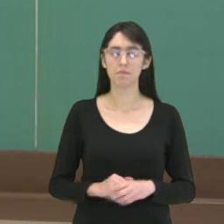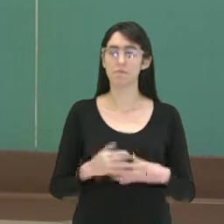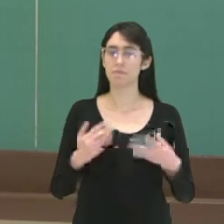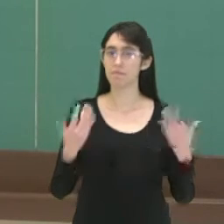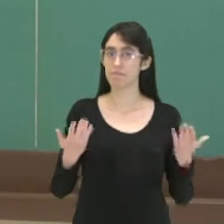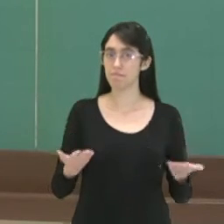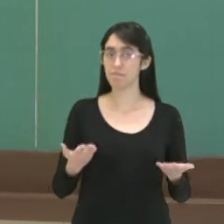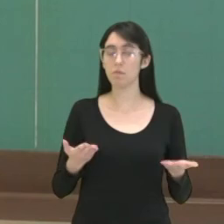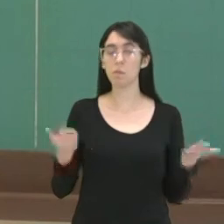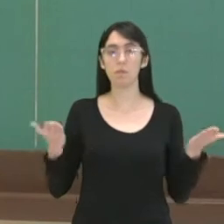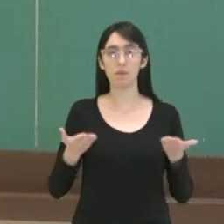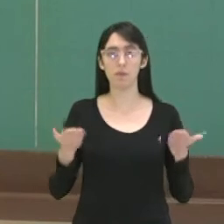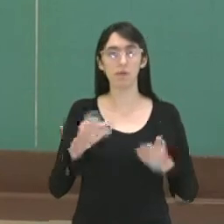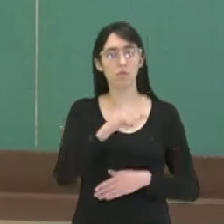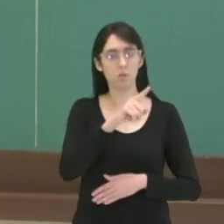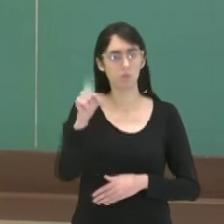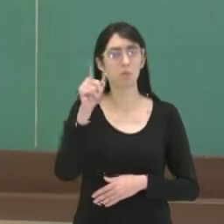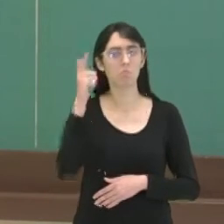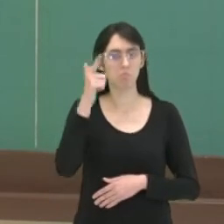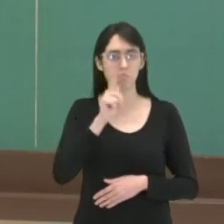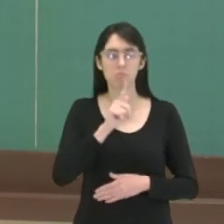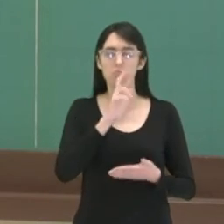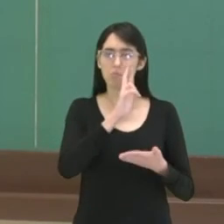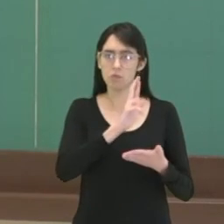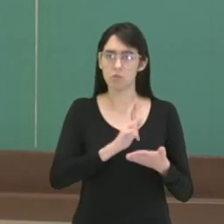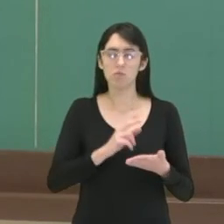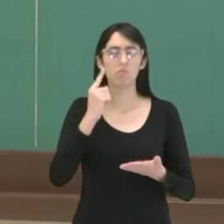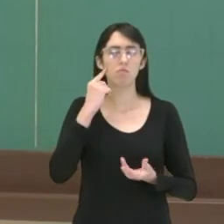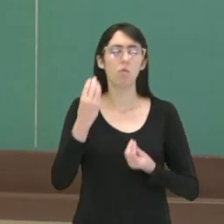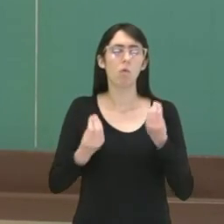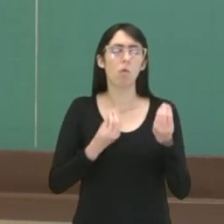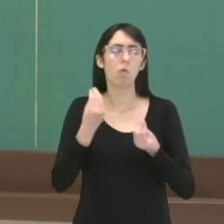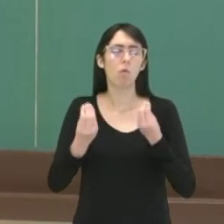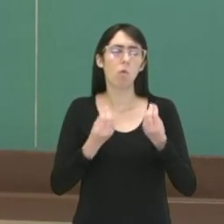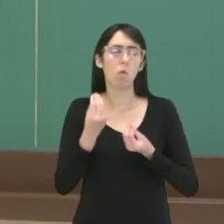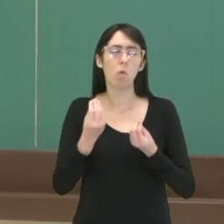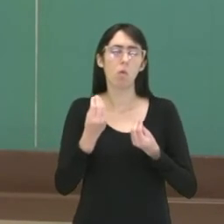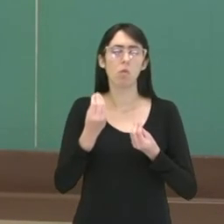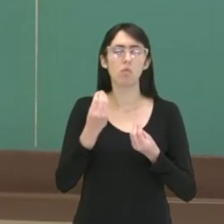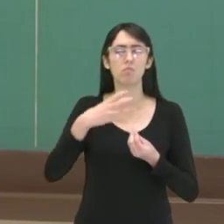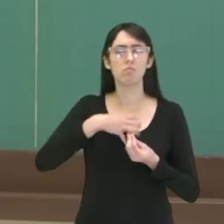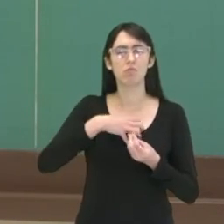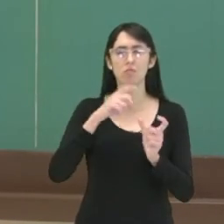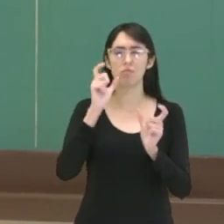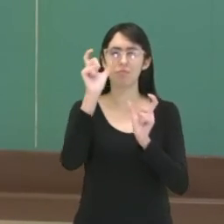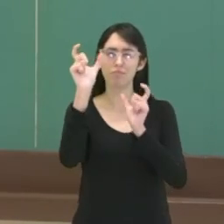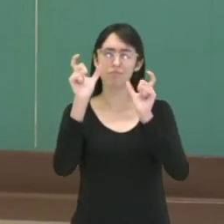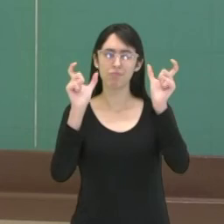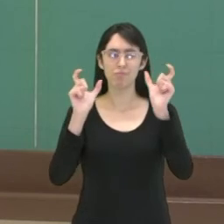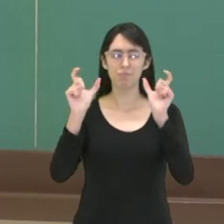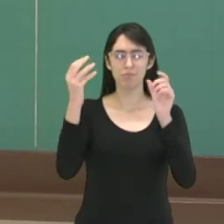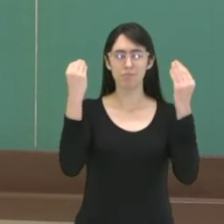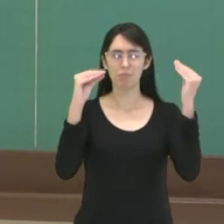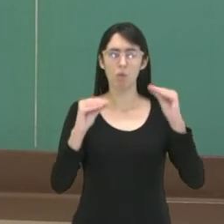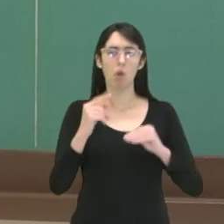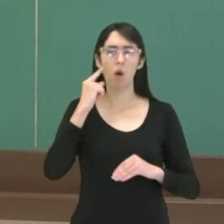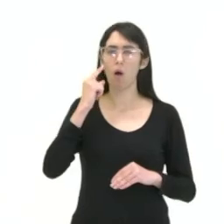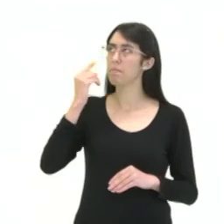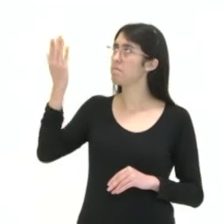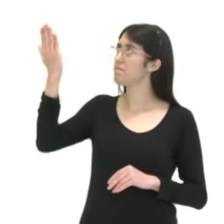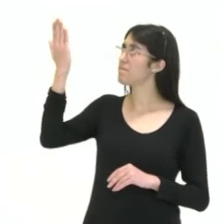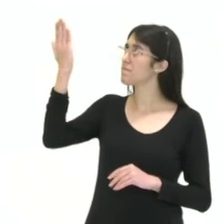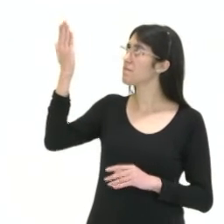agora que vocês tiveram um tempo para responder, vamos ver como ficaria um possível mapa mental sobre a situação. Comigo lá na